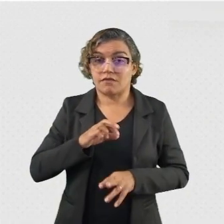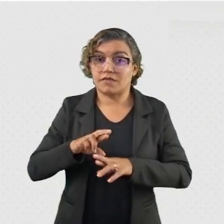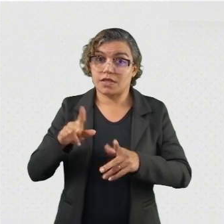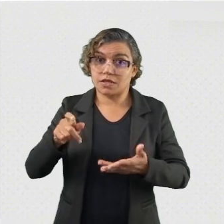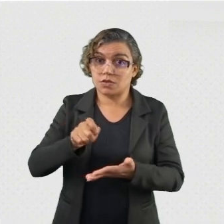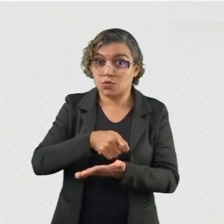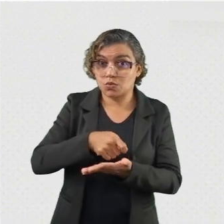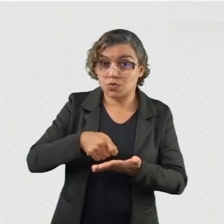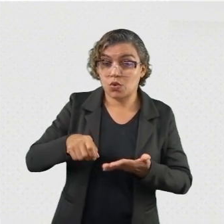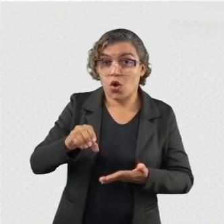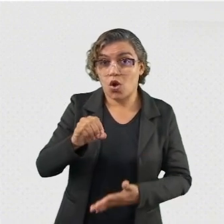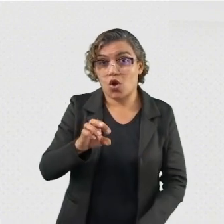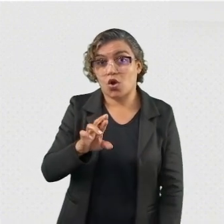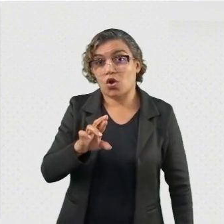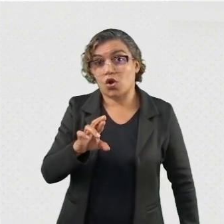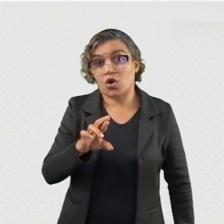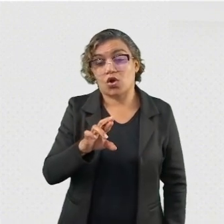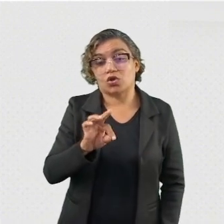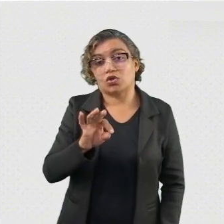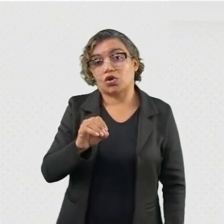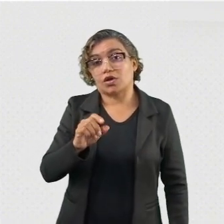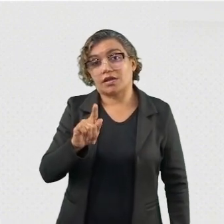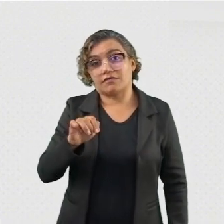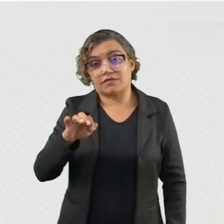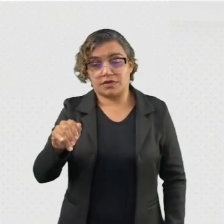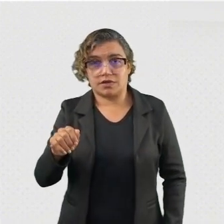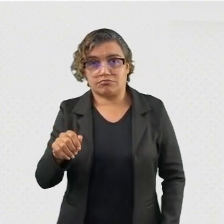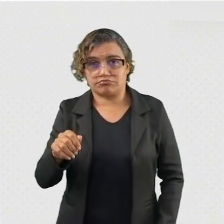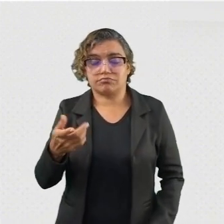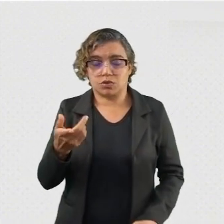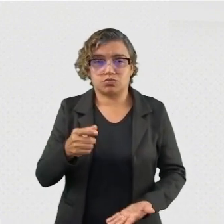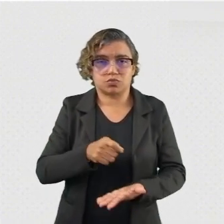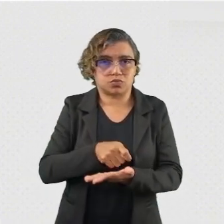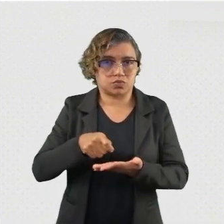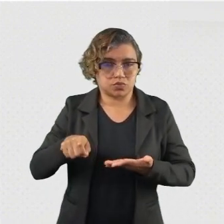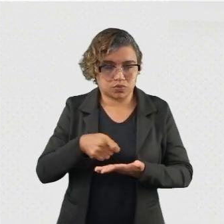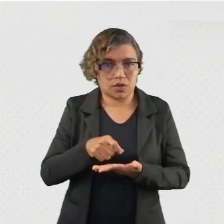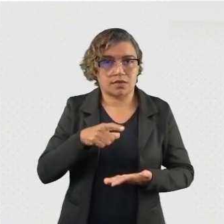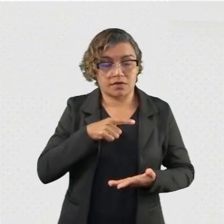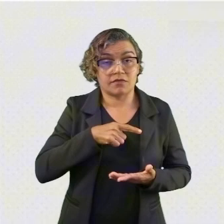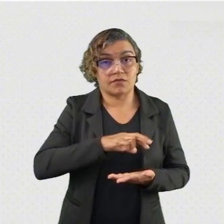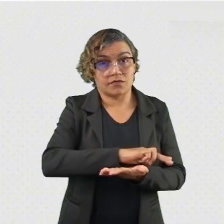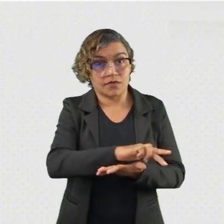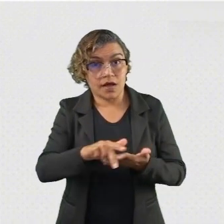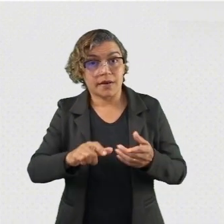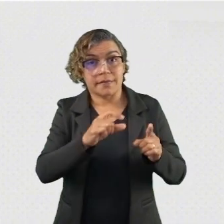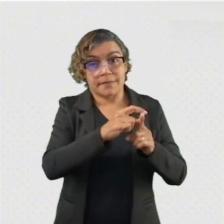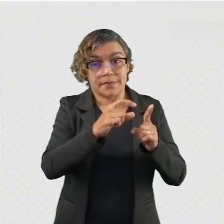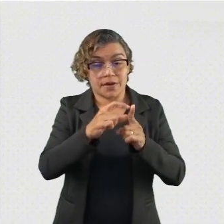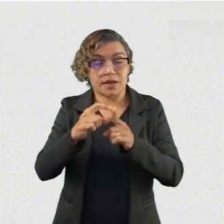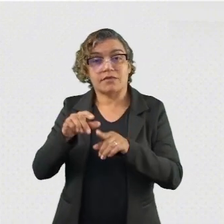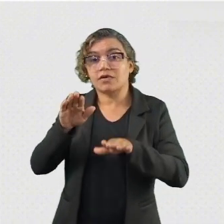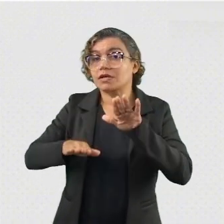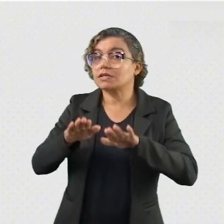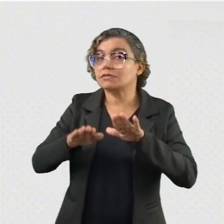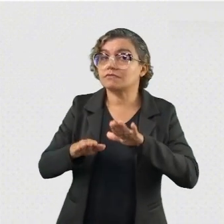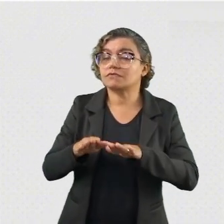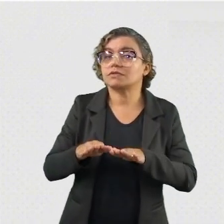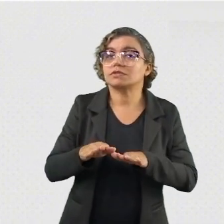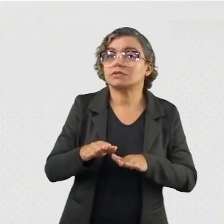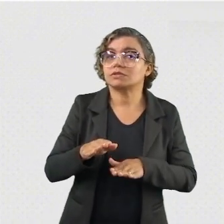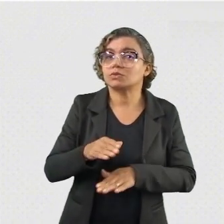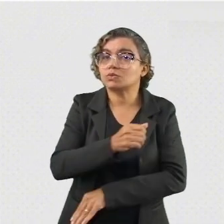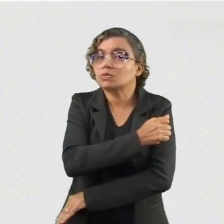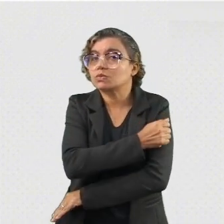é ortografia? É a forma de você escrever a palavra. Então, tem várias palavras que, às vezes, o estudante olha e